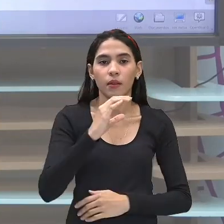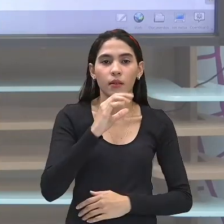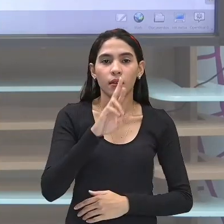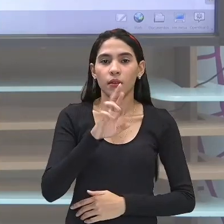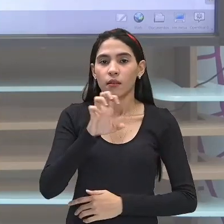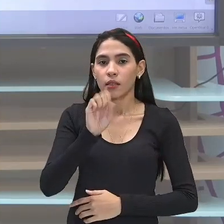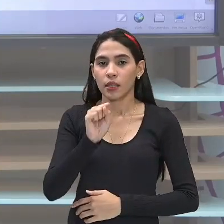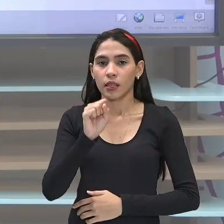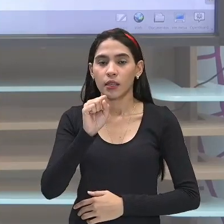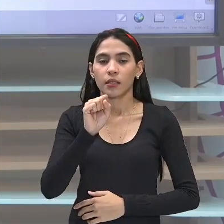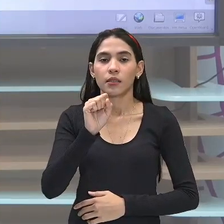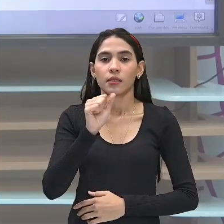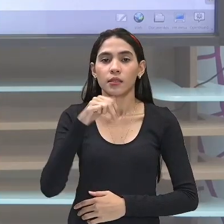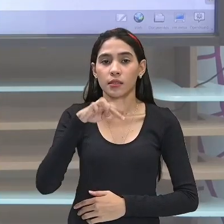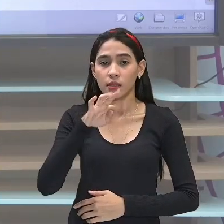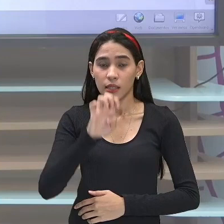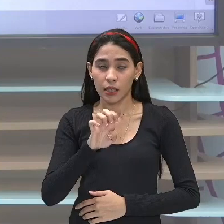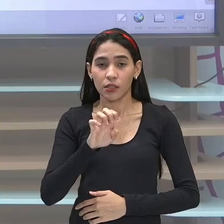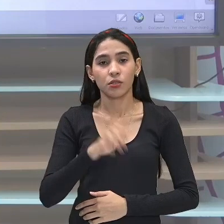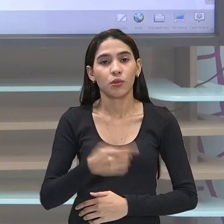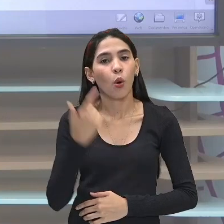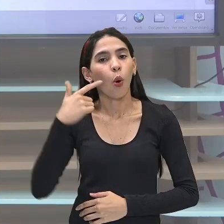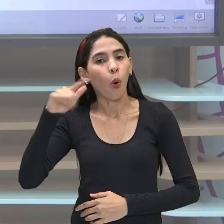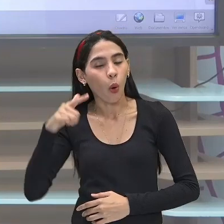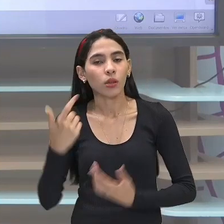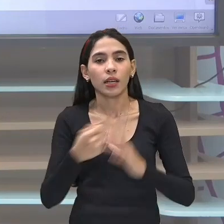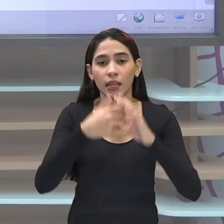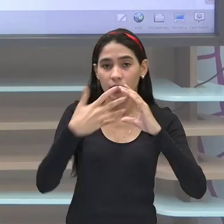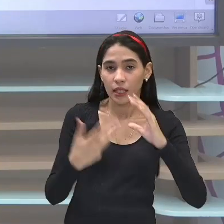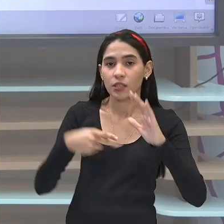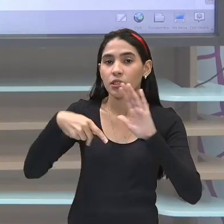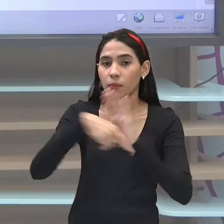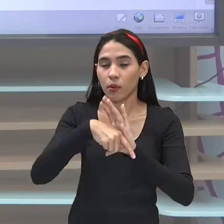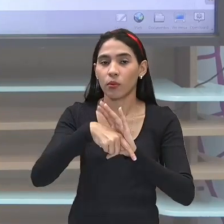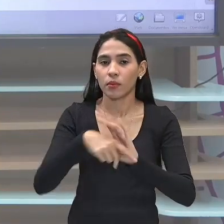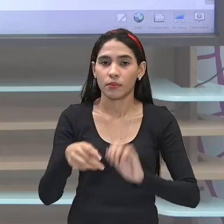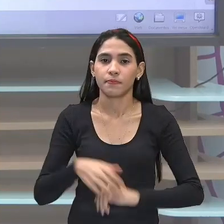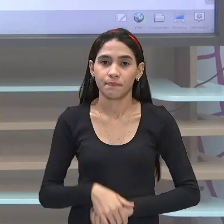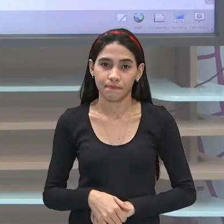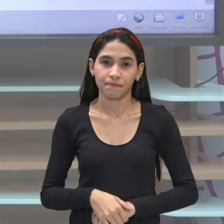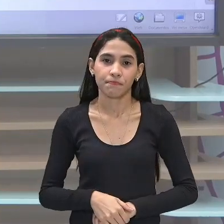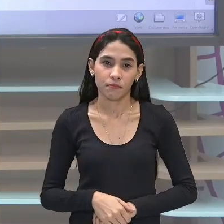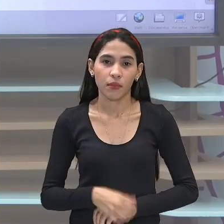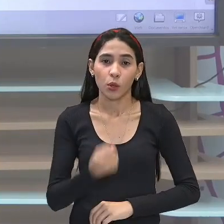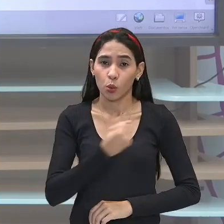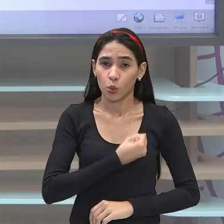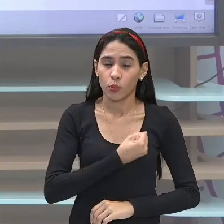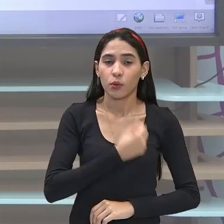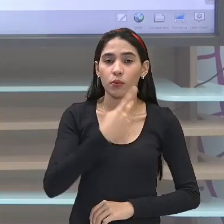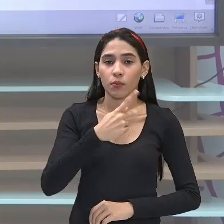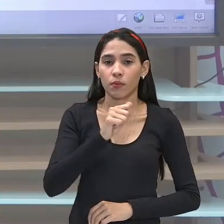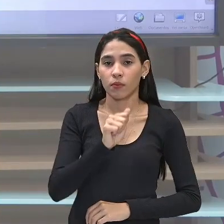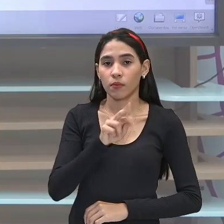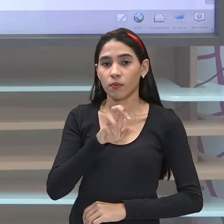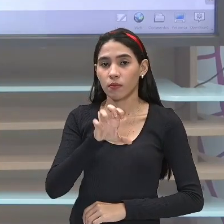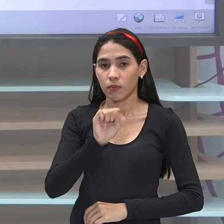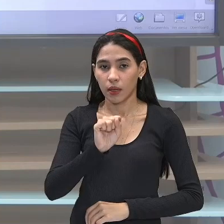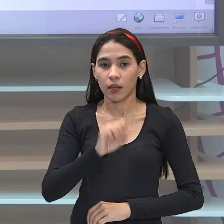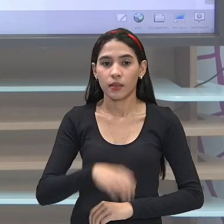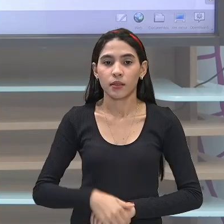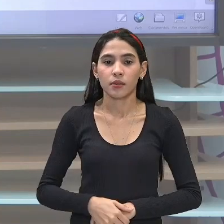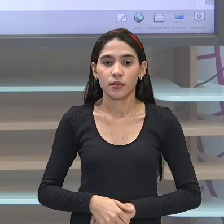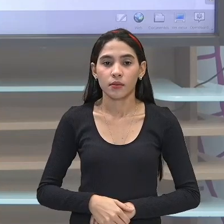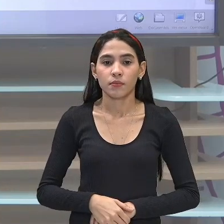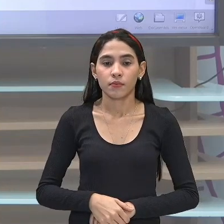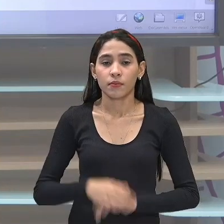outra condição colocada na lei que foi dada aqui, tá? Então, são números pares de